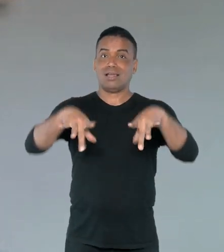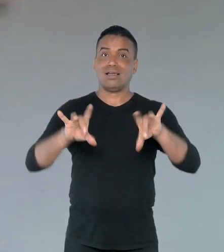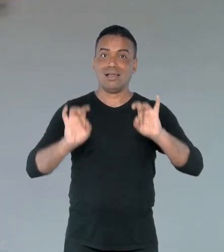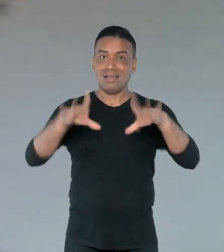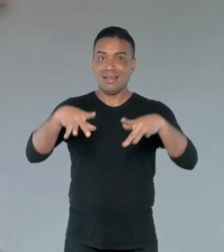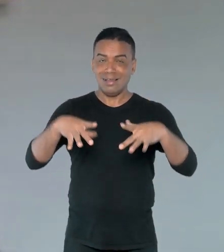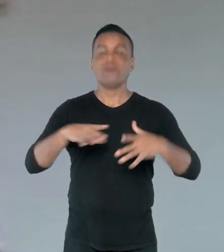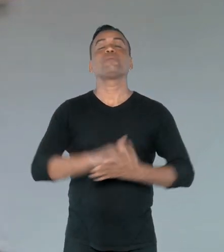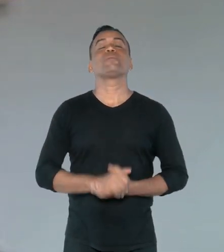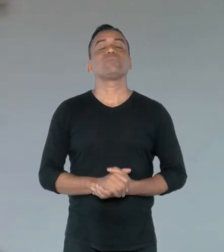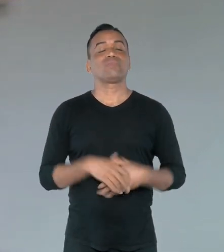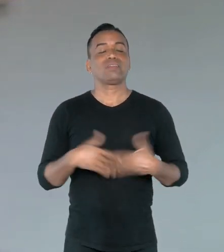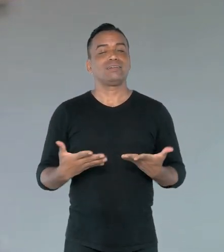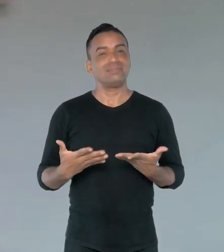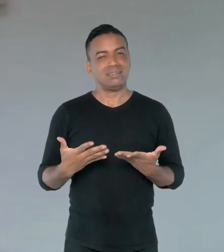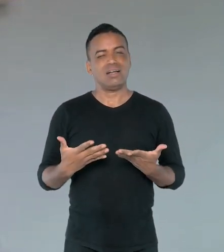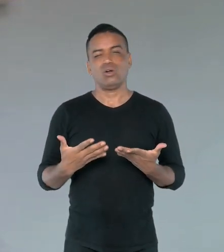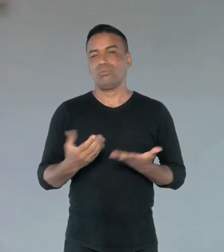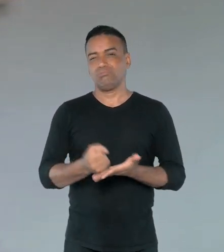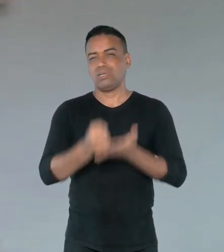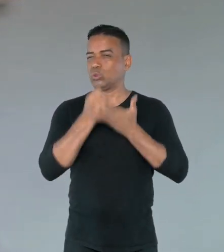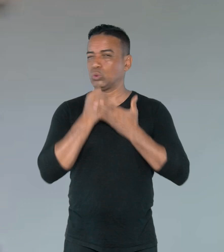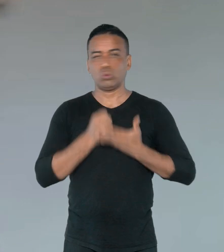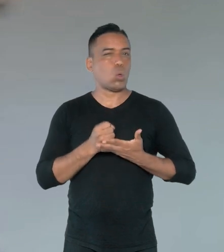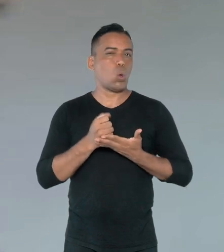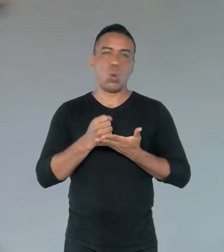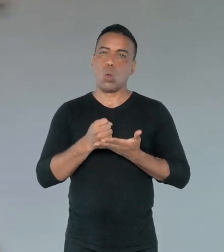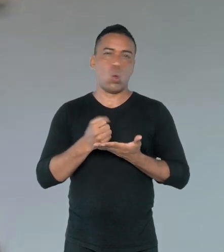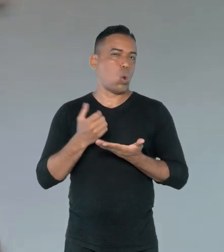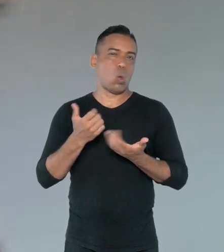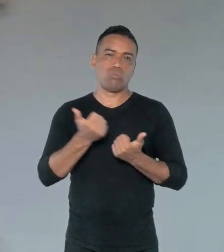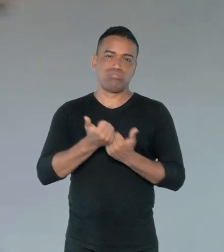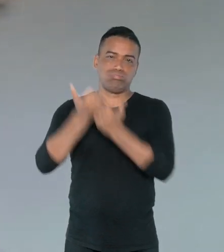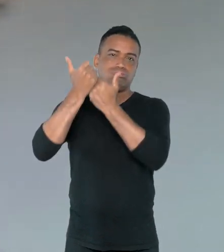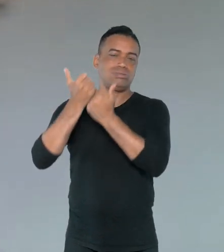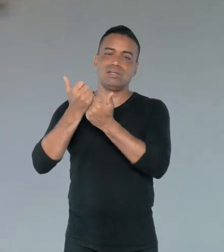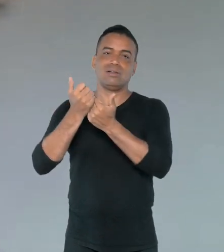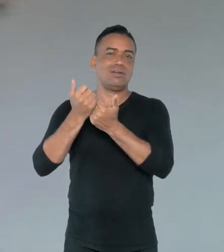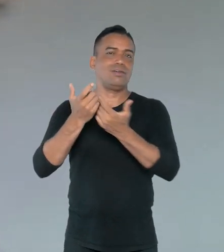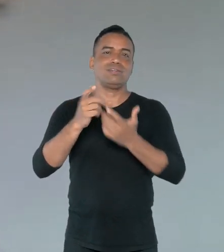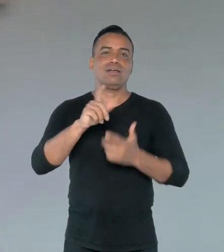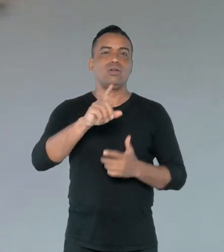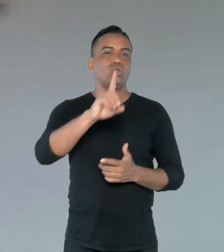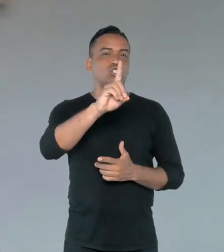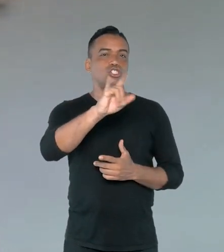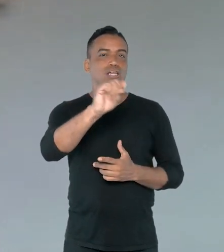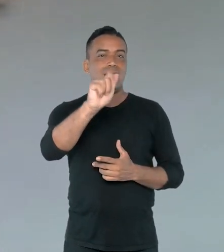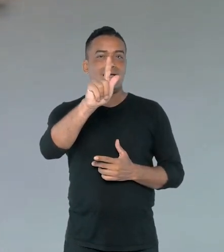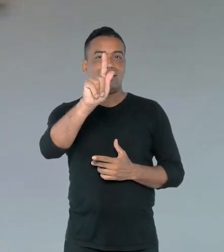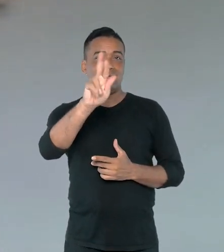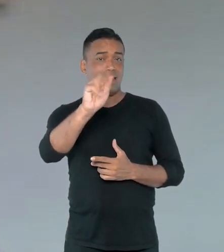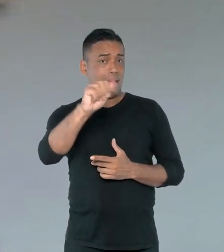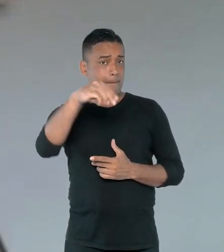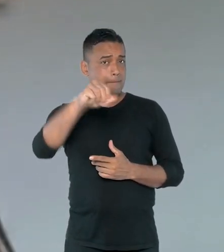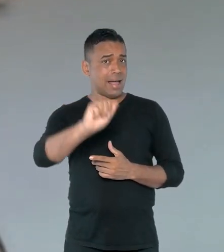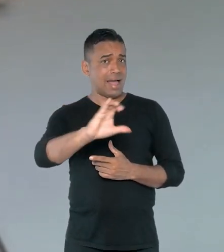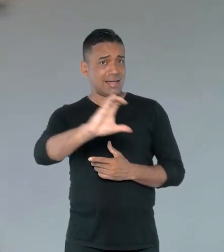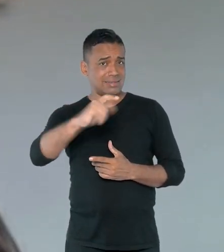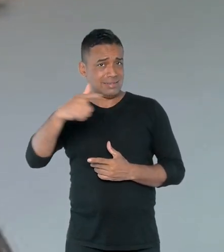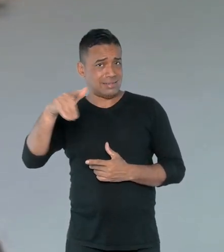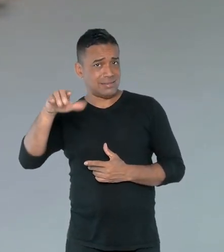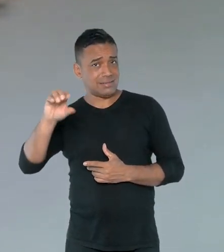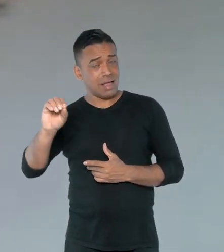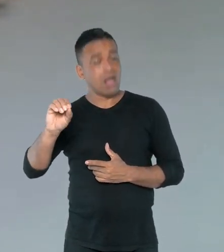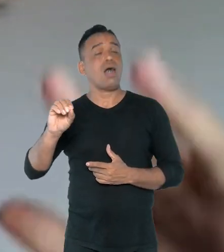E aí, assim, eles me deram todo o suporte, né? Fizeram a diagramação e